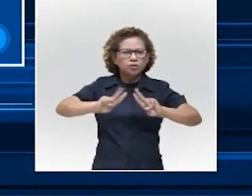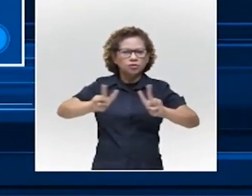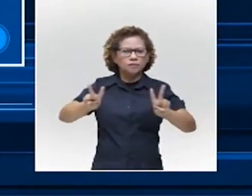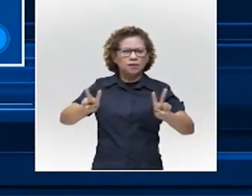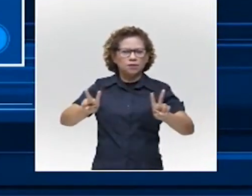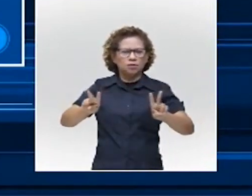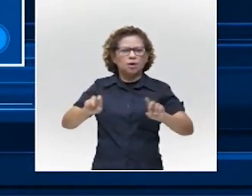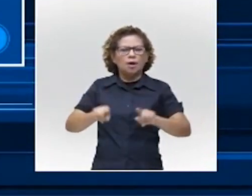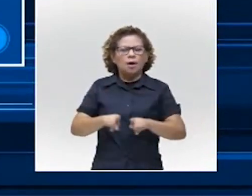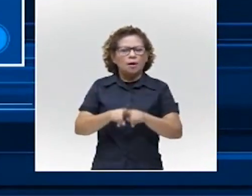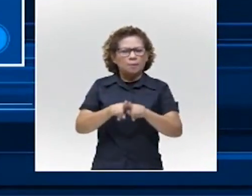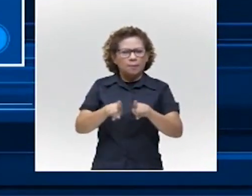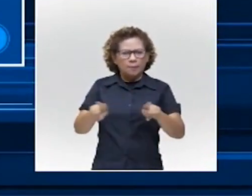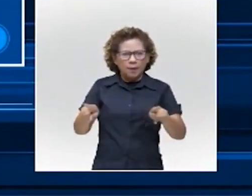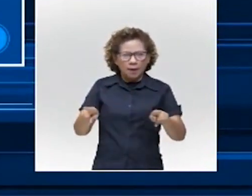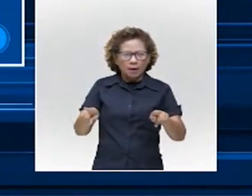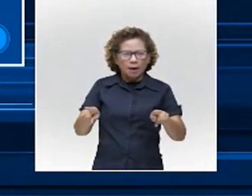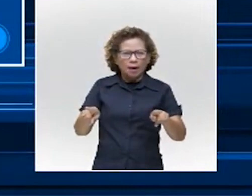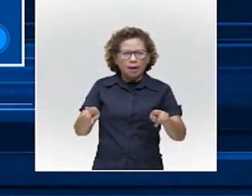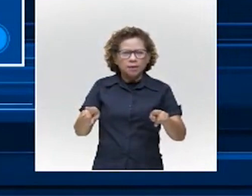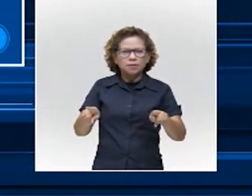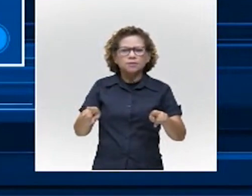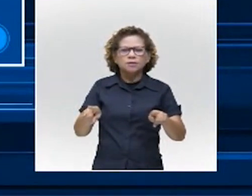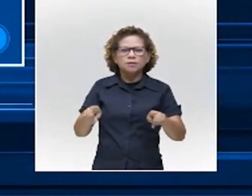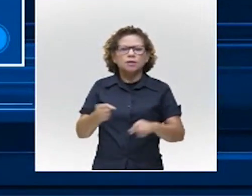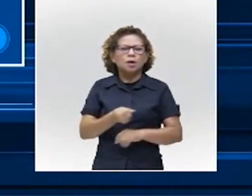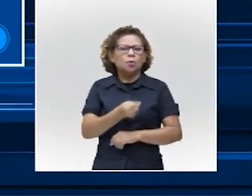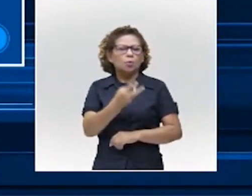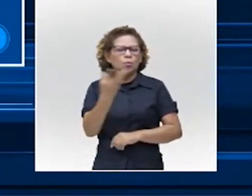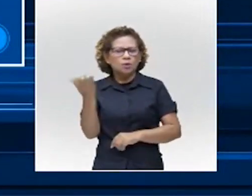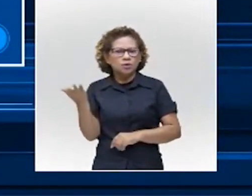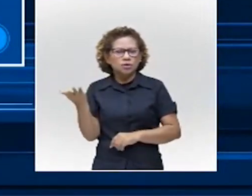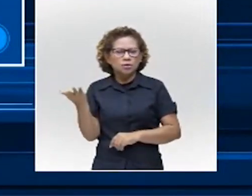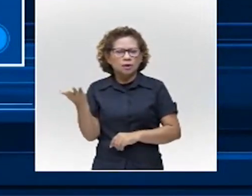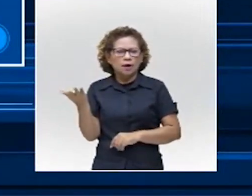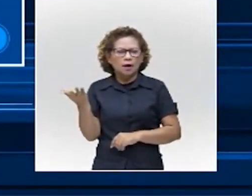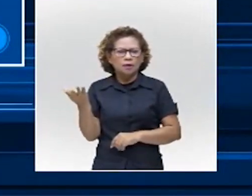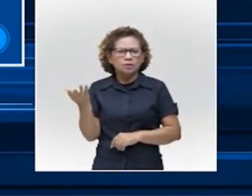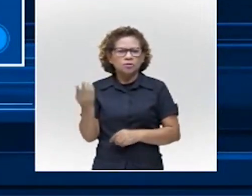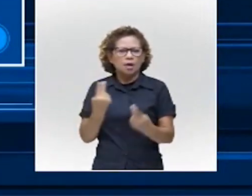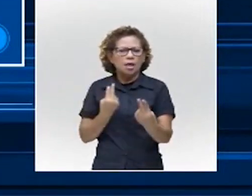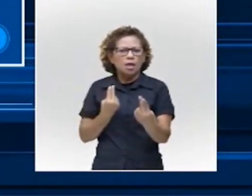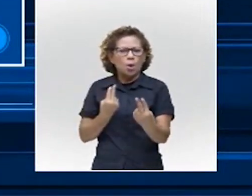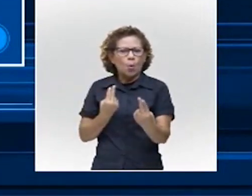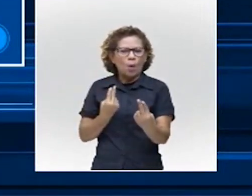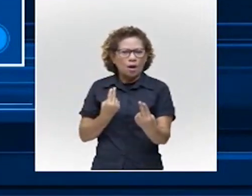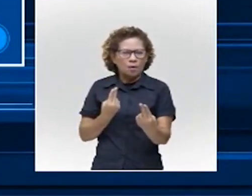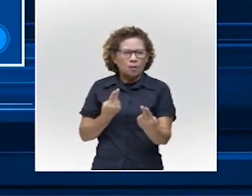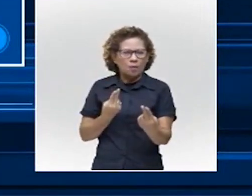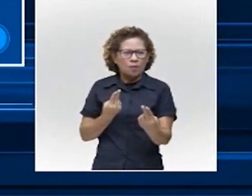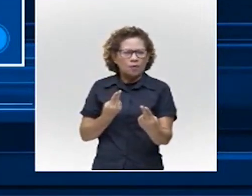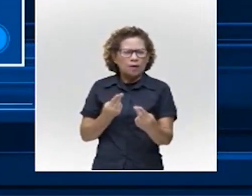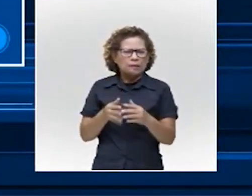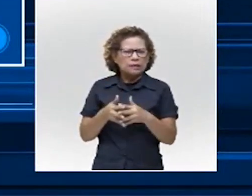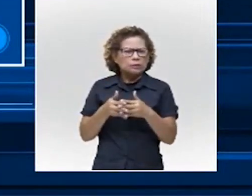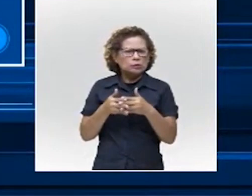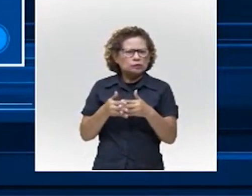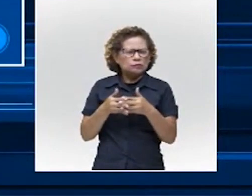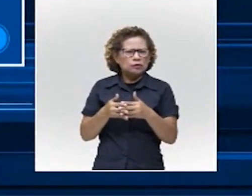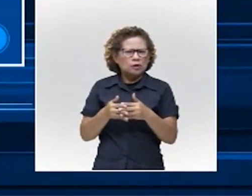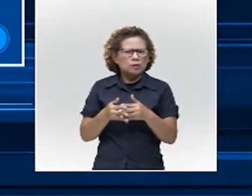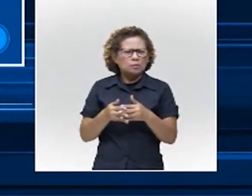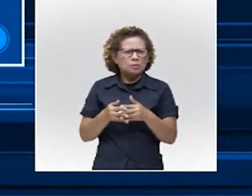mas expressam quantidades iguais. Pode parecer confuso, não é mesmo? Olha só, está dizendo que tem uma representação